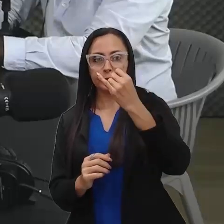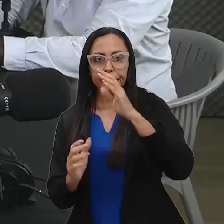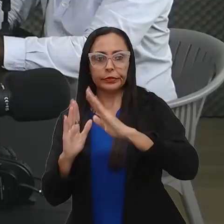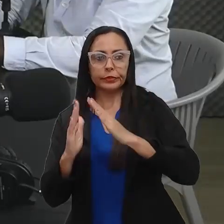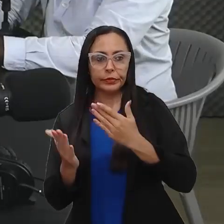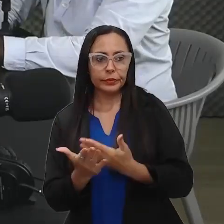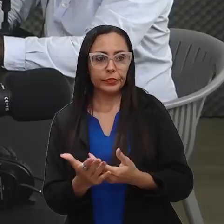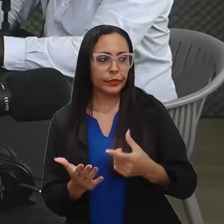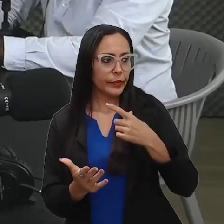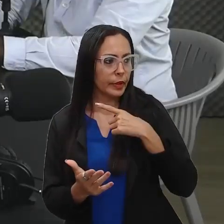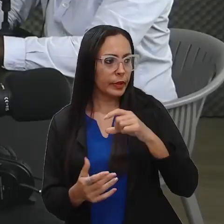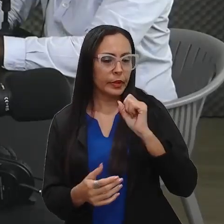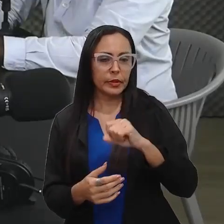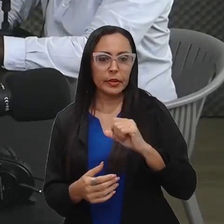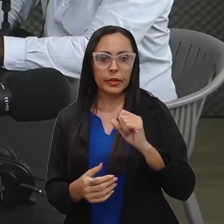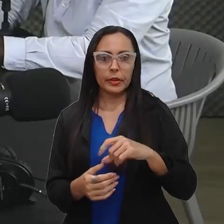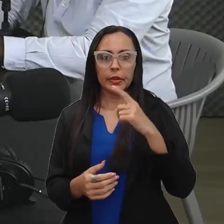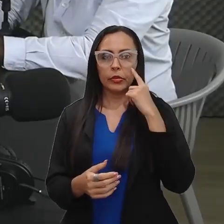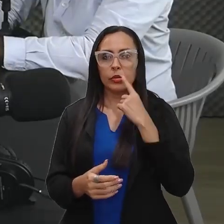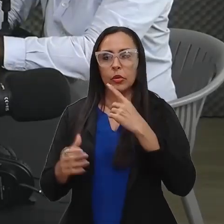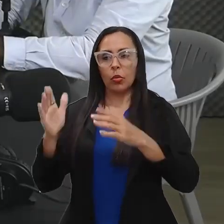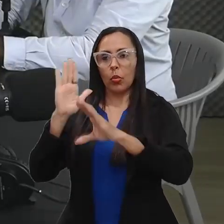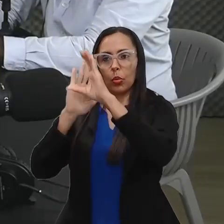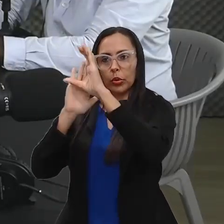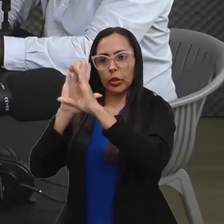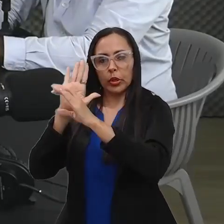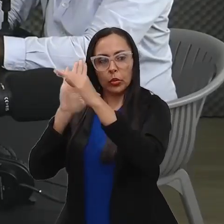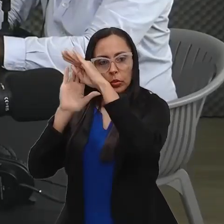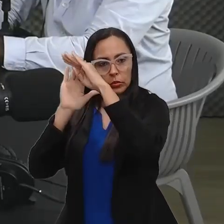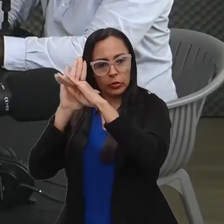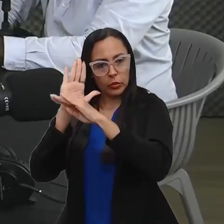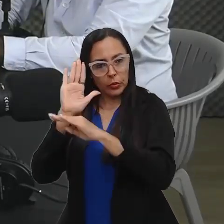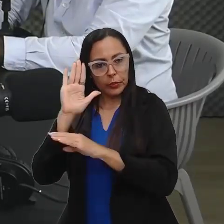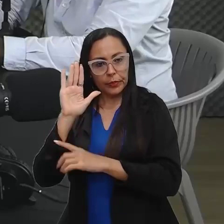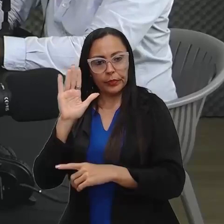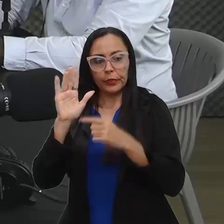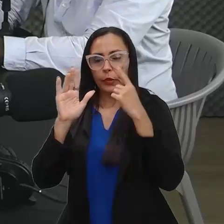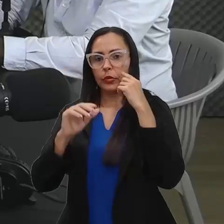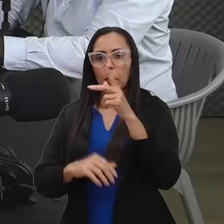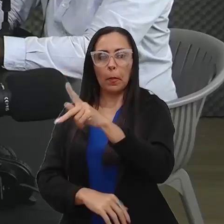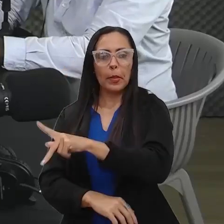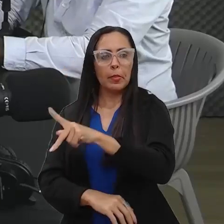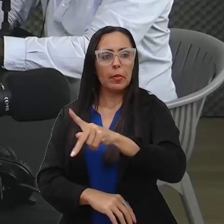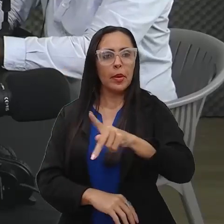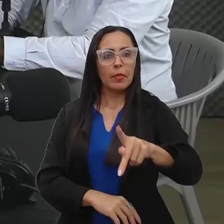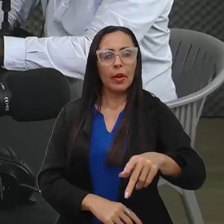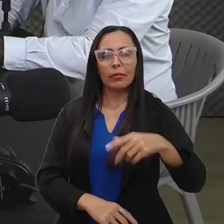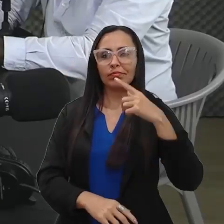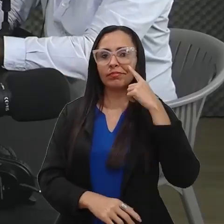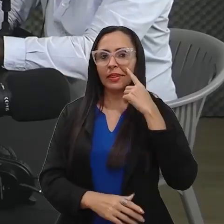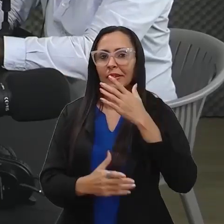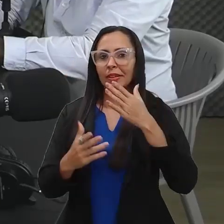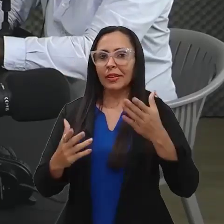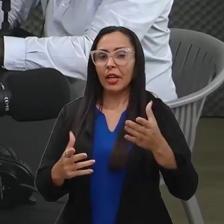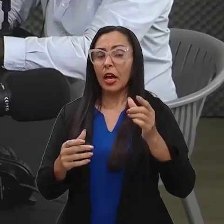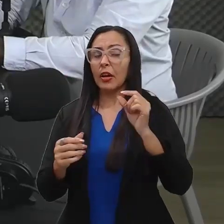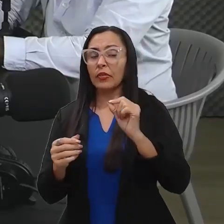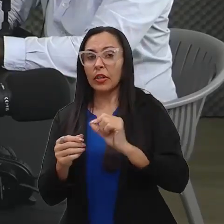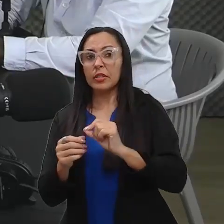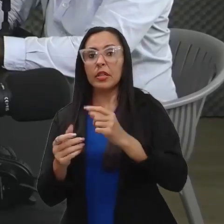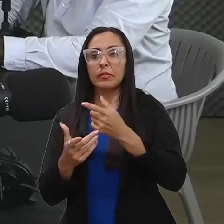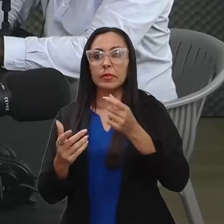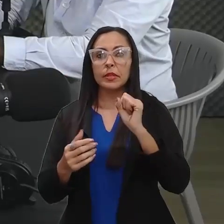na sua matriz, né, curricular, no seu projeto político-pedagógico, ações